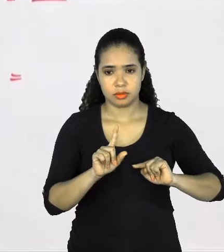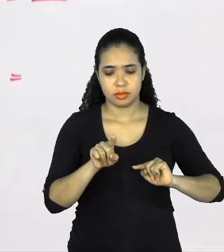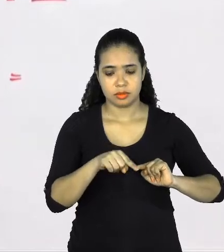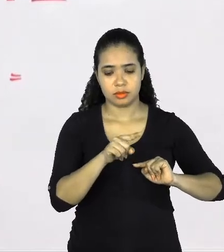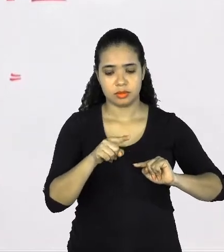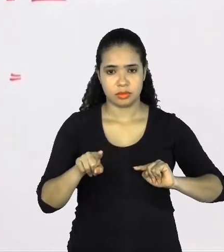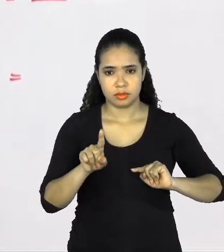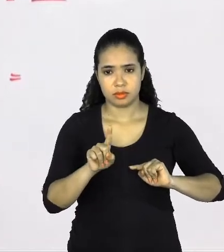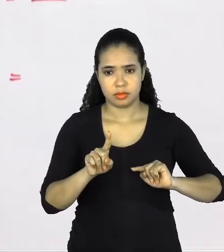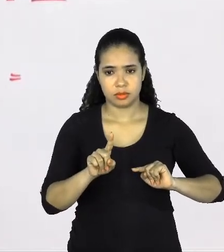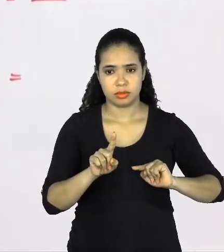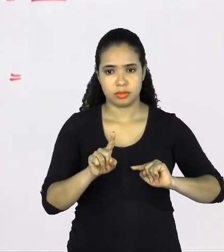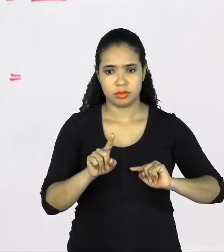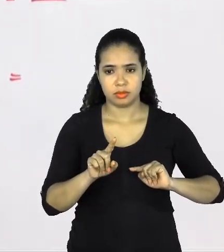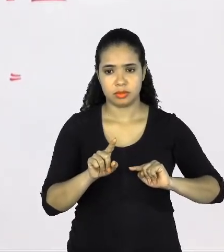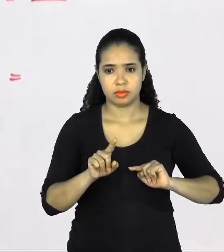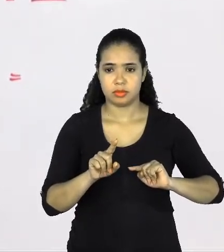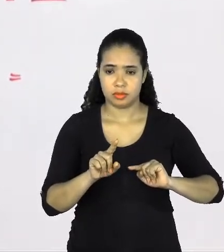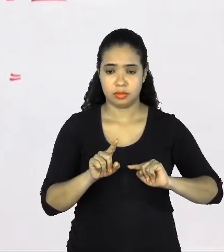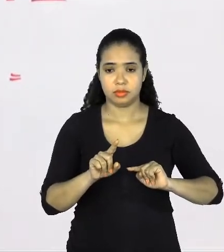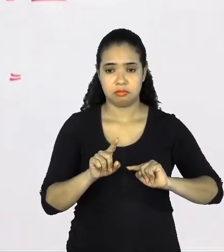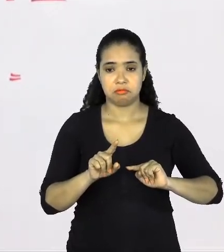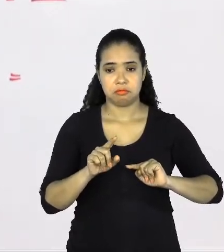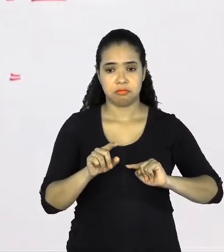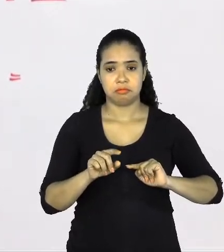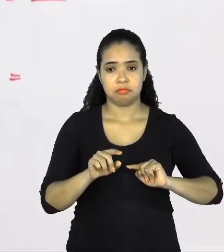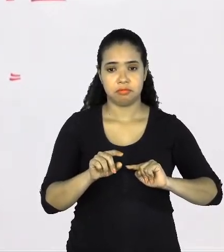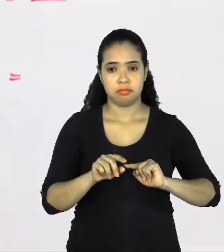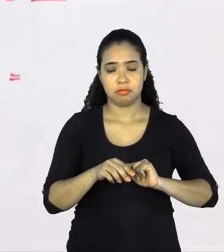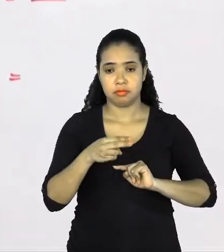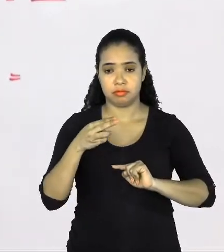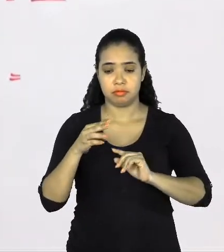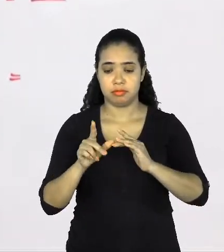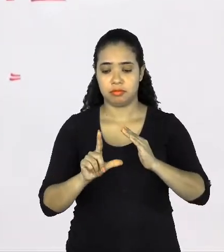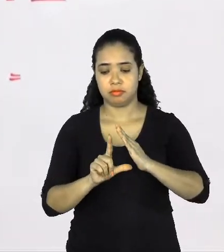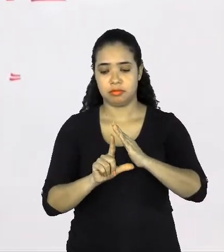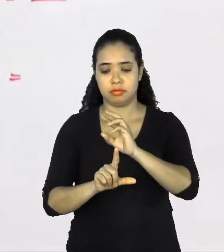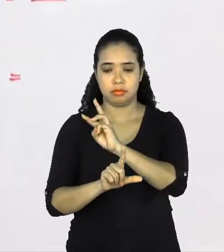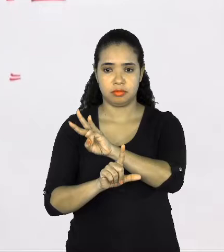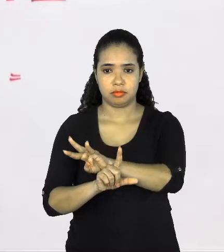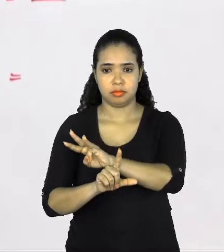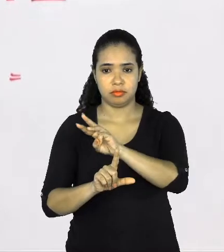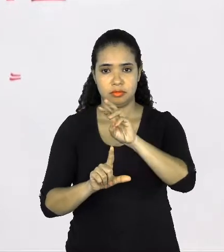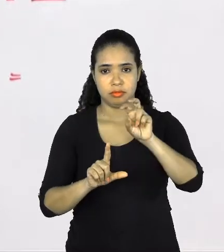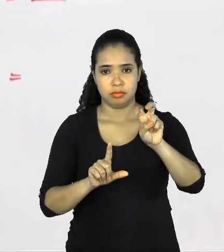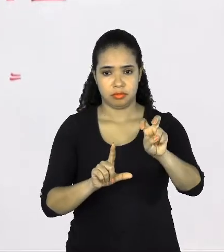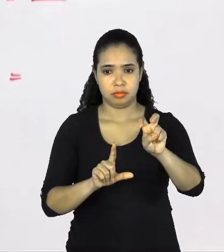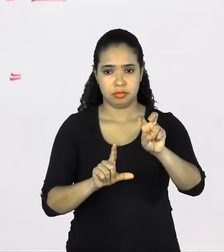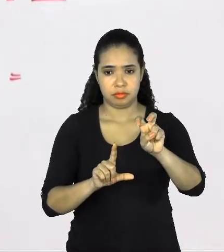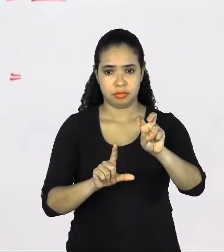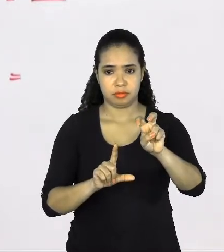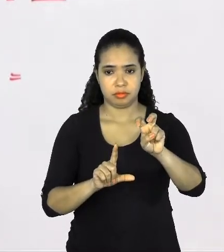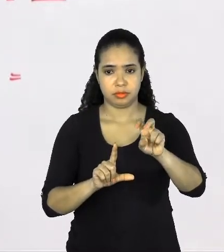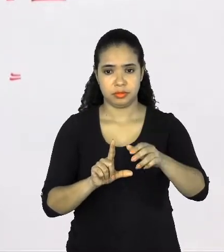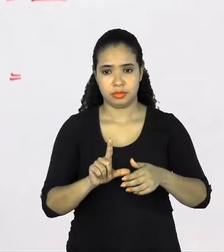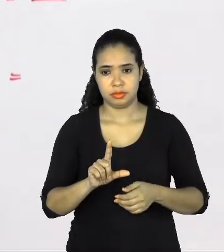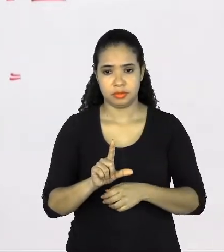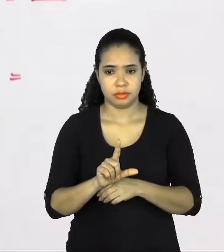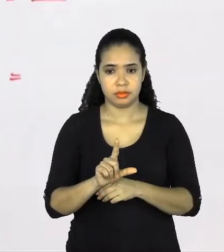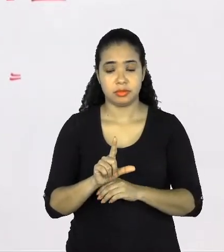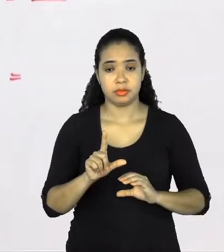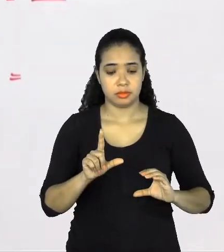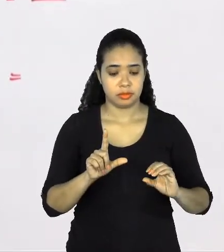Seno é o cateto oposto sobre hipotenusa, então eu tenho 3/5. O cosseno é o cateto adjacente sobre a